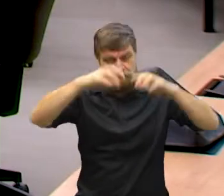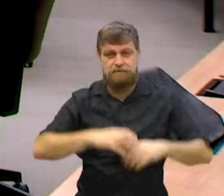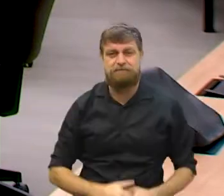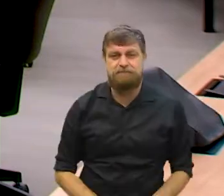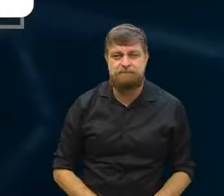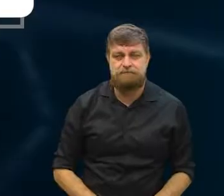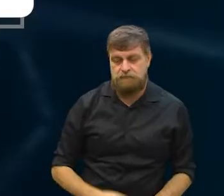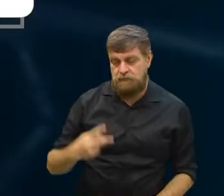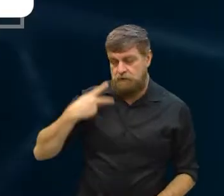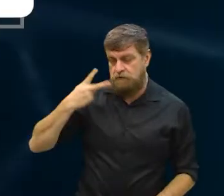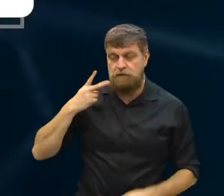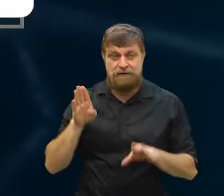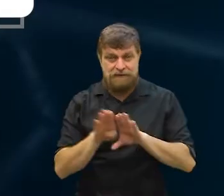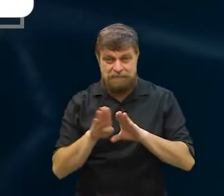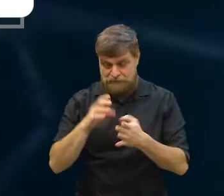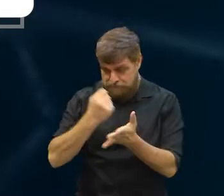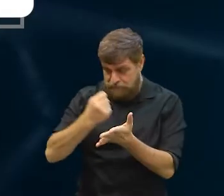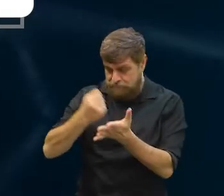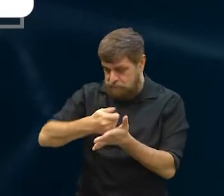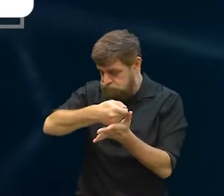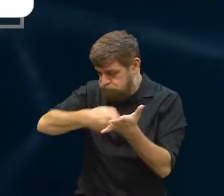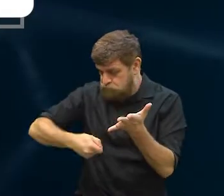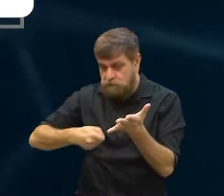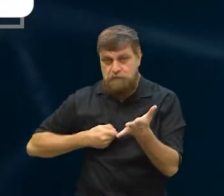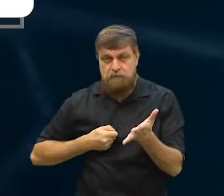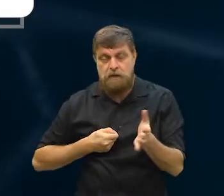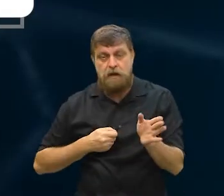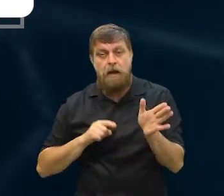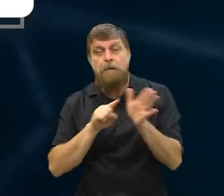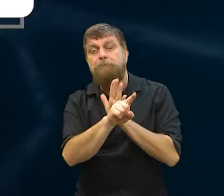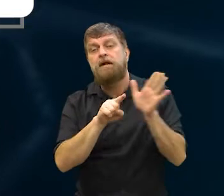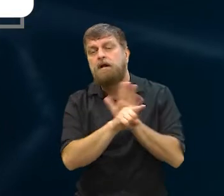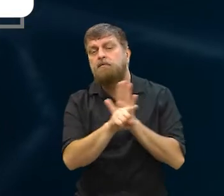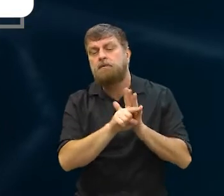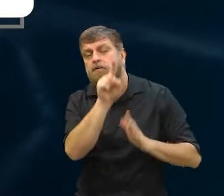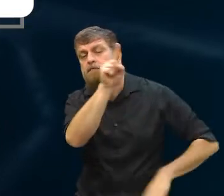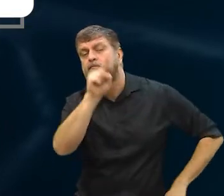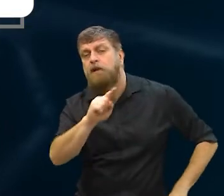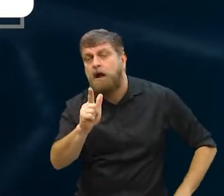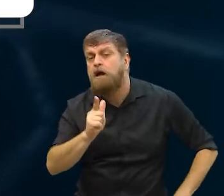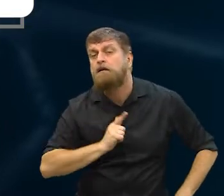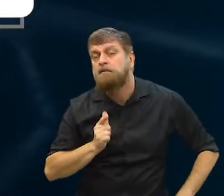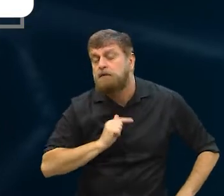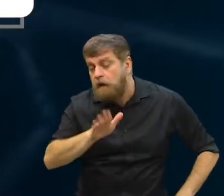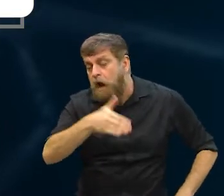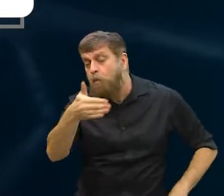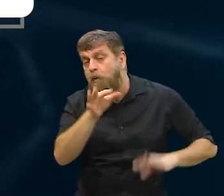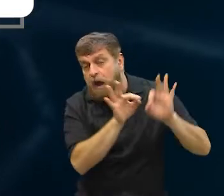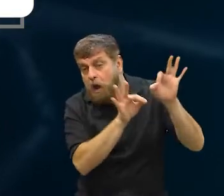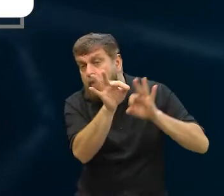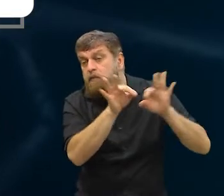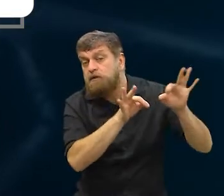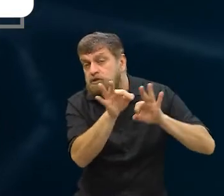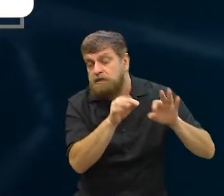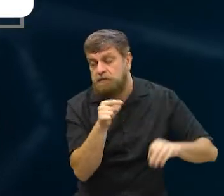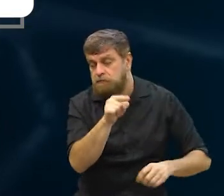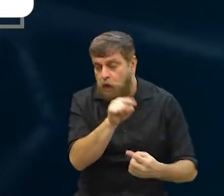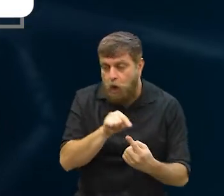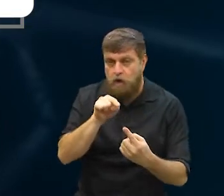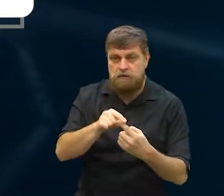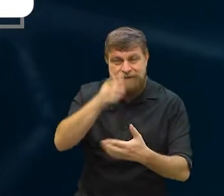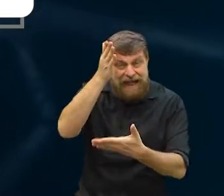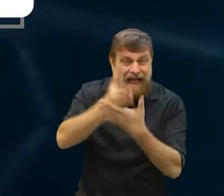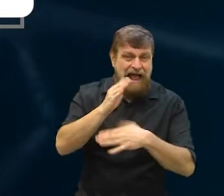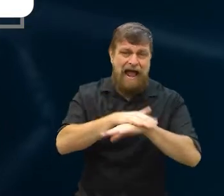de fortes chuvas os vereadores também protocolaram requerimentos de informações questionando se existem e quais são os projetos em andamento